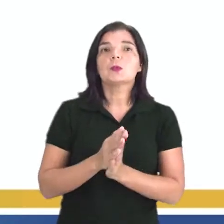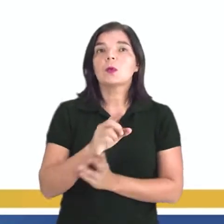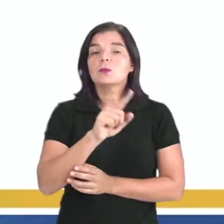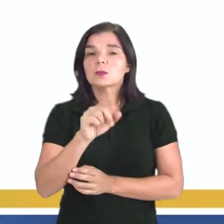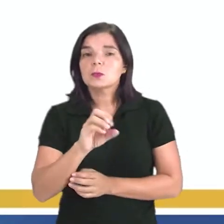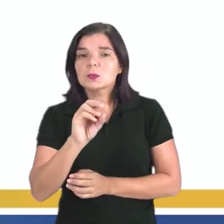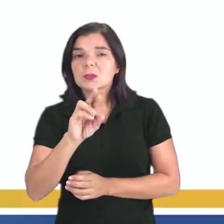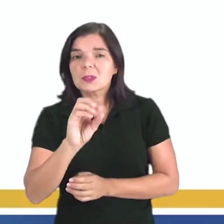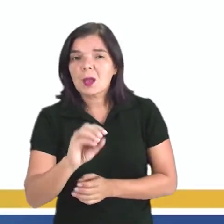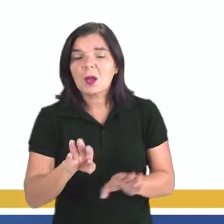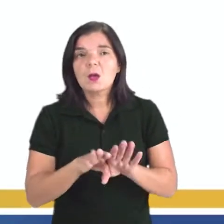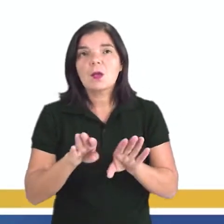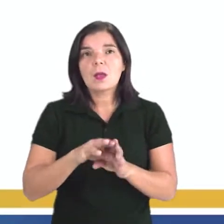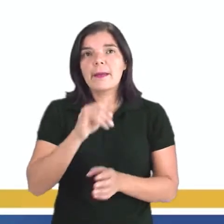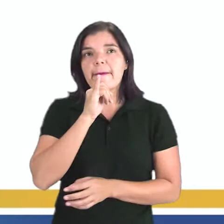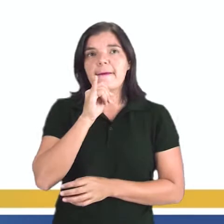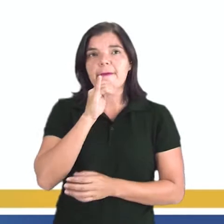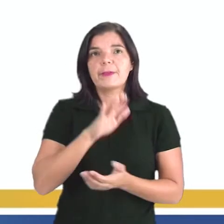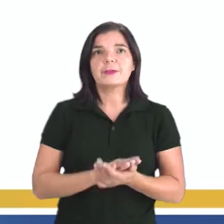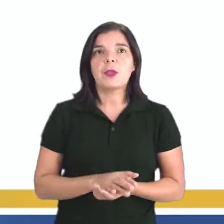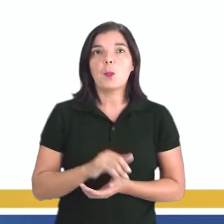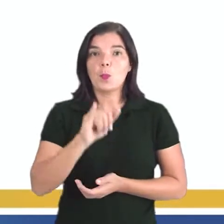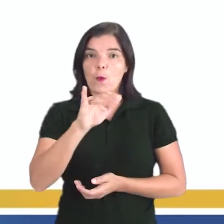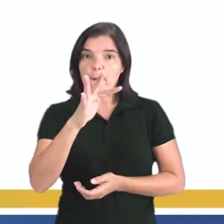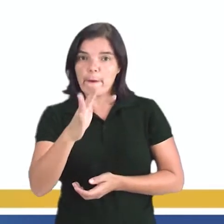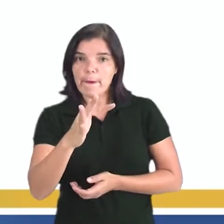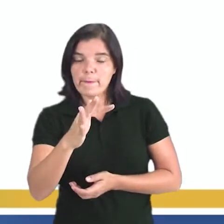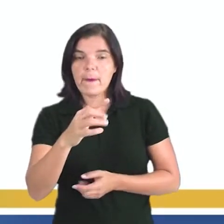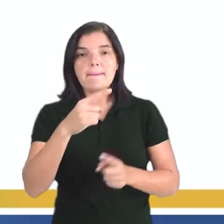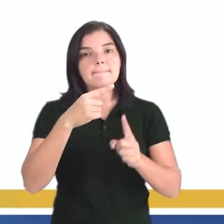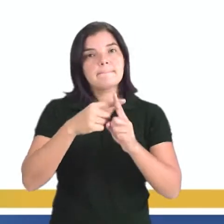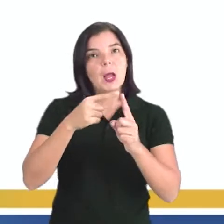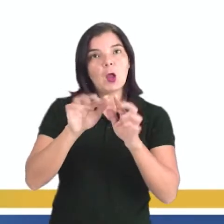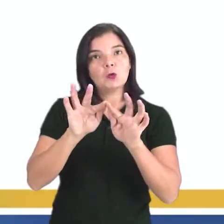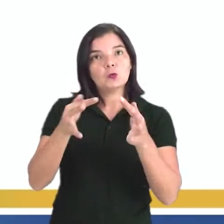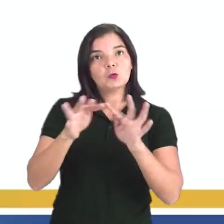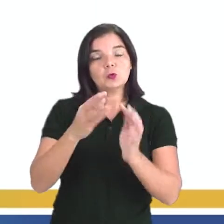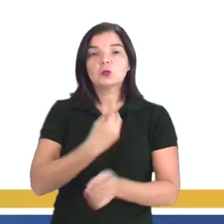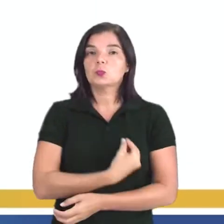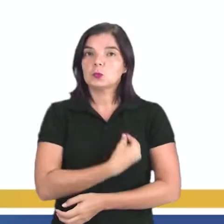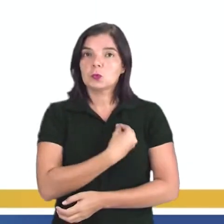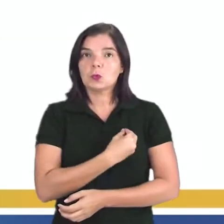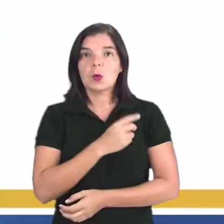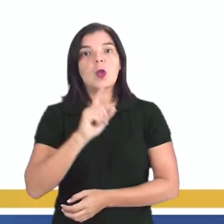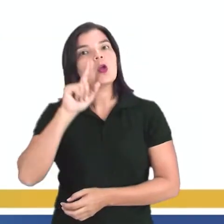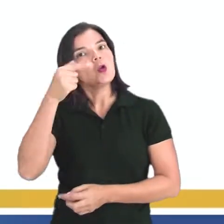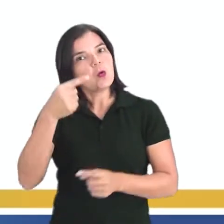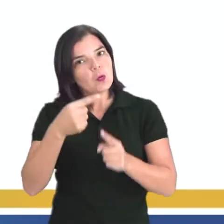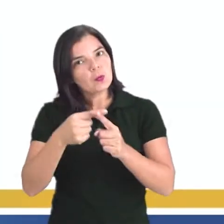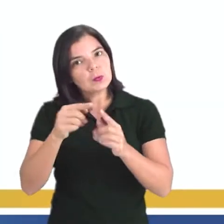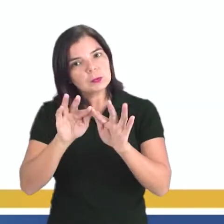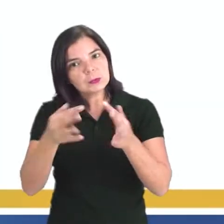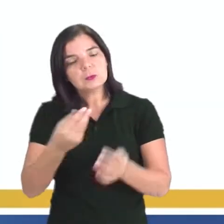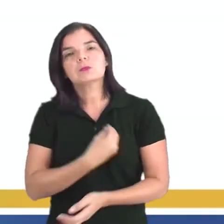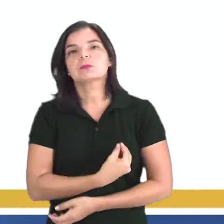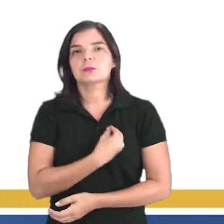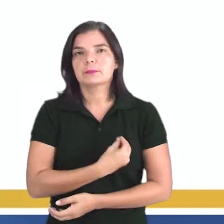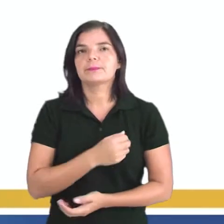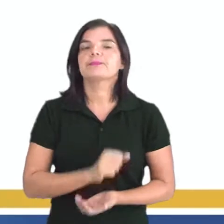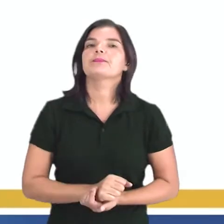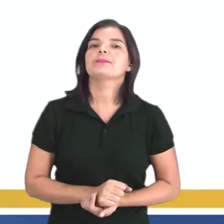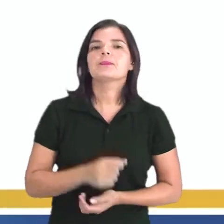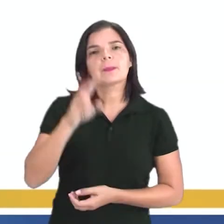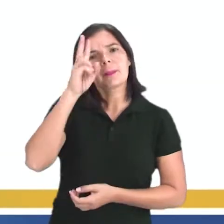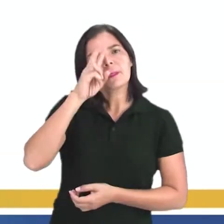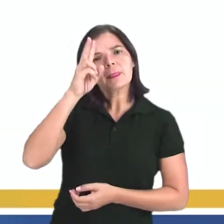conditional é if mais o simple present e uma outra frase também com o simple present.